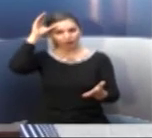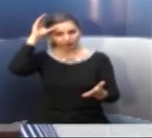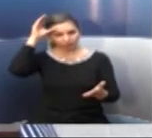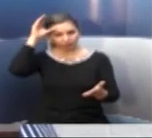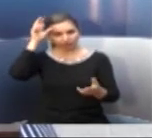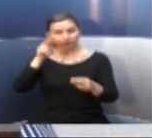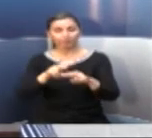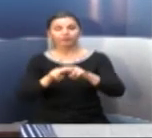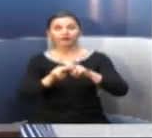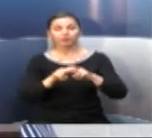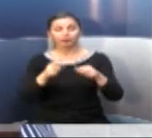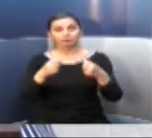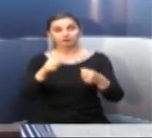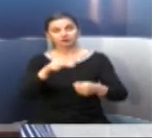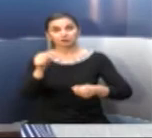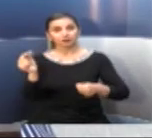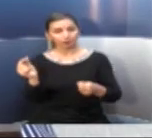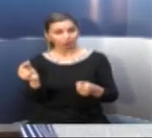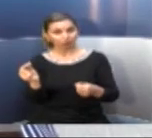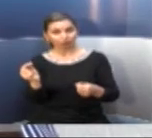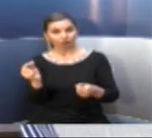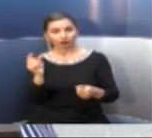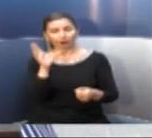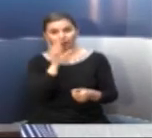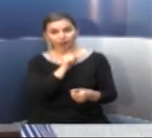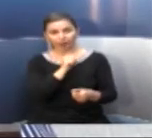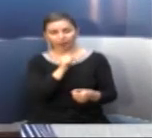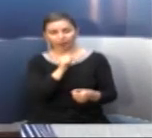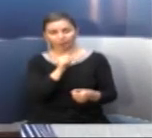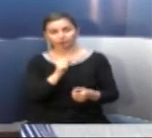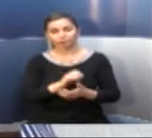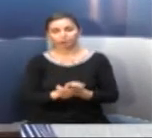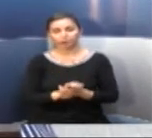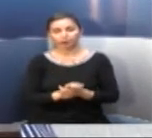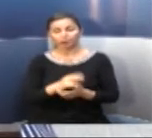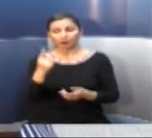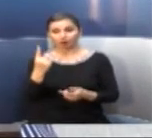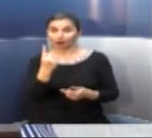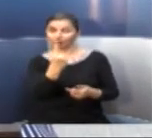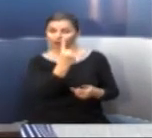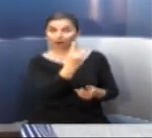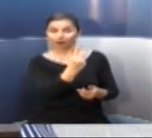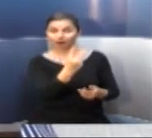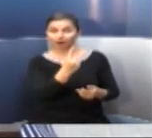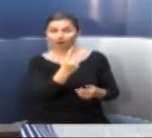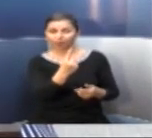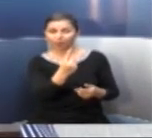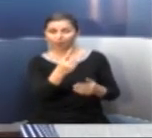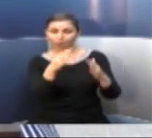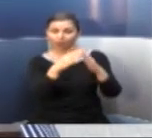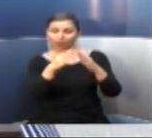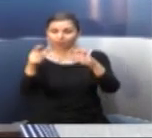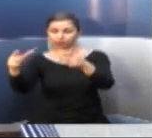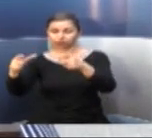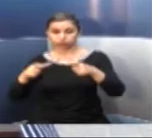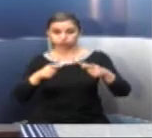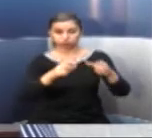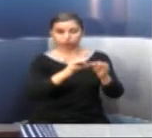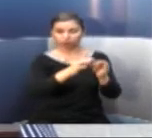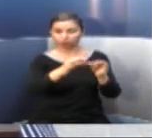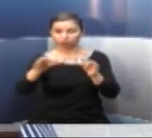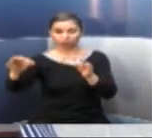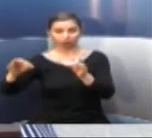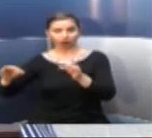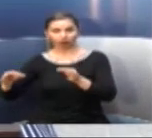já aviso aqui daqui a pouquinho a retirada deles. Devido cada um morar numa parte da cidade, a ADV7,